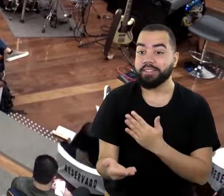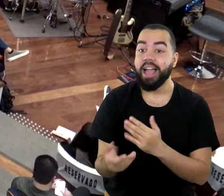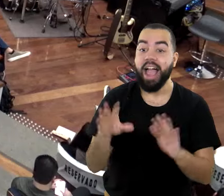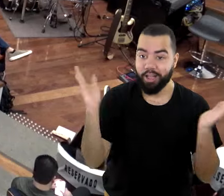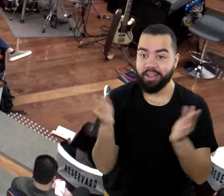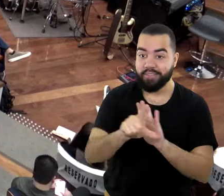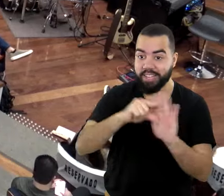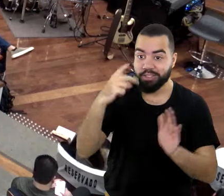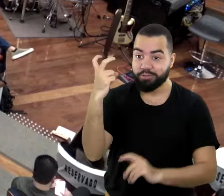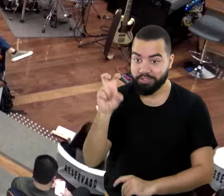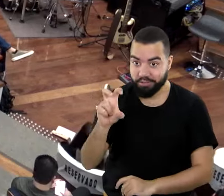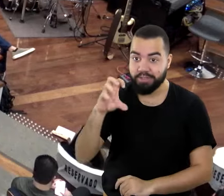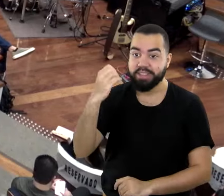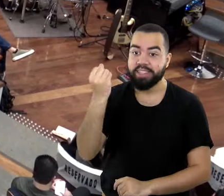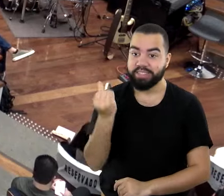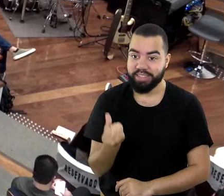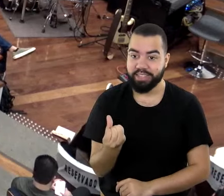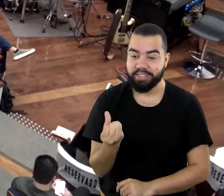56.